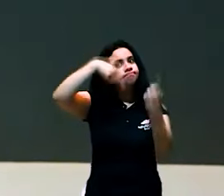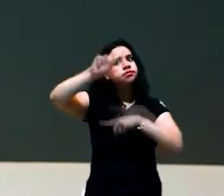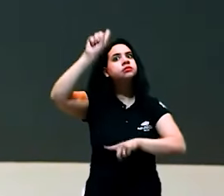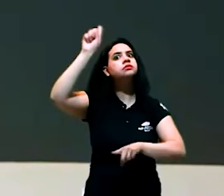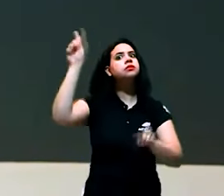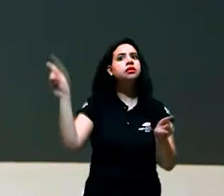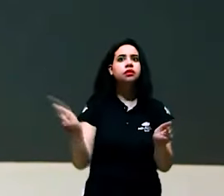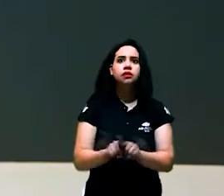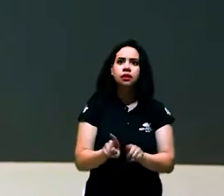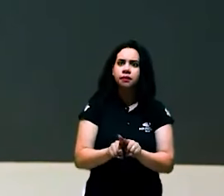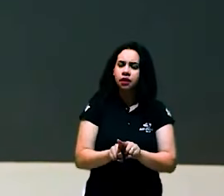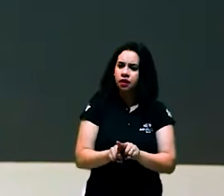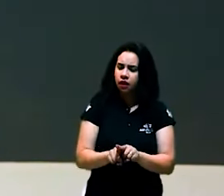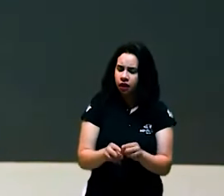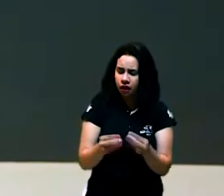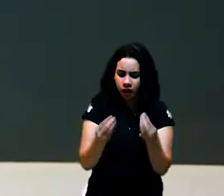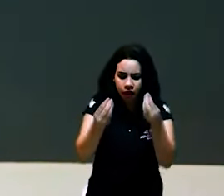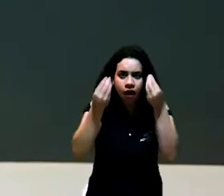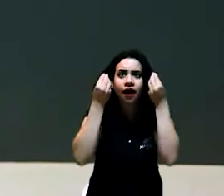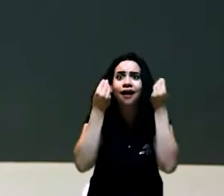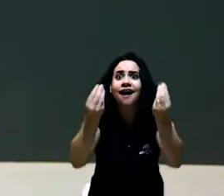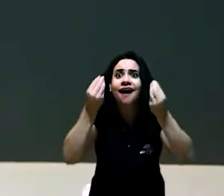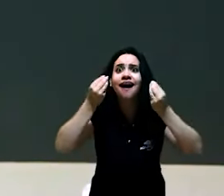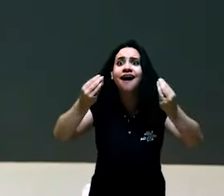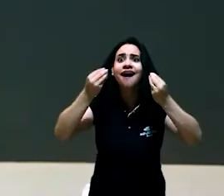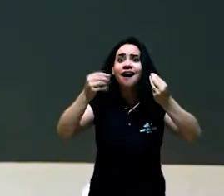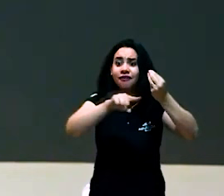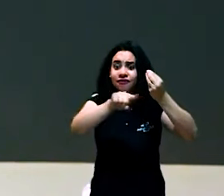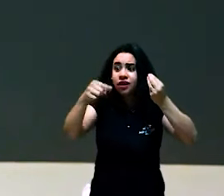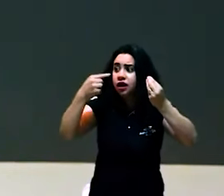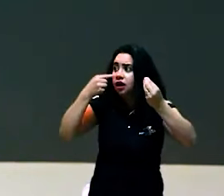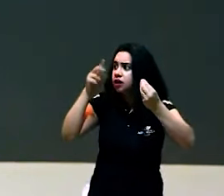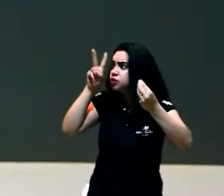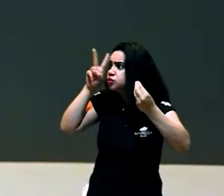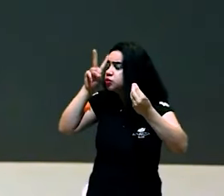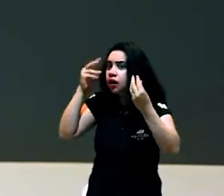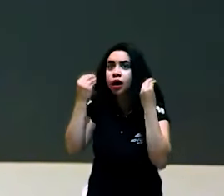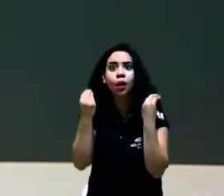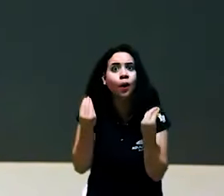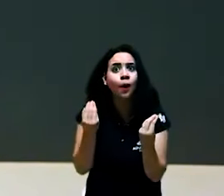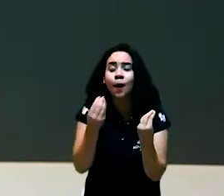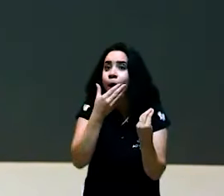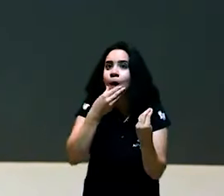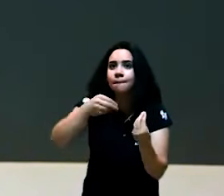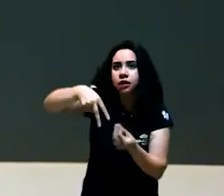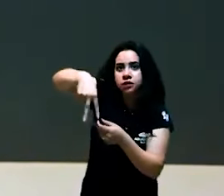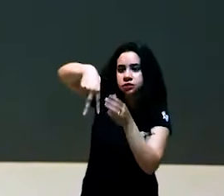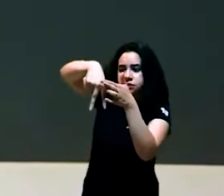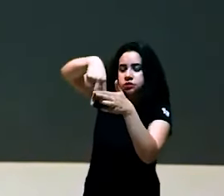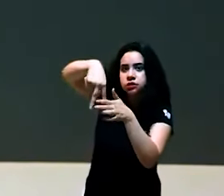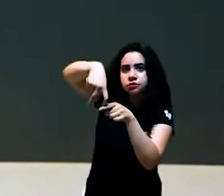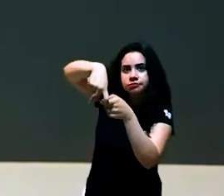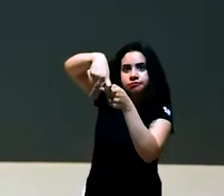Se tu vai buscar na história, homem sem perna, a perna volvia a